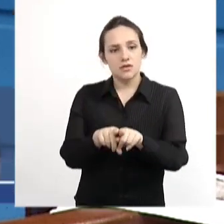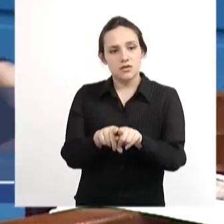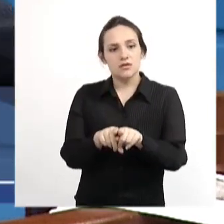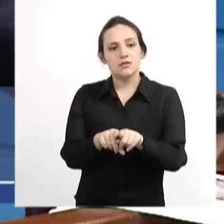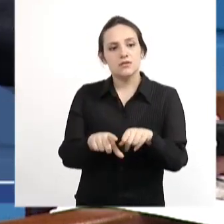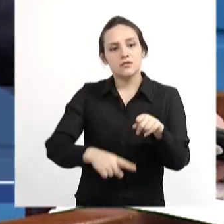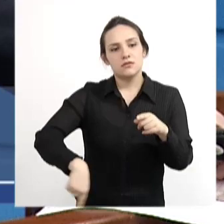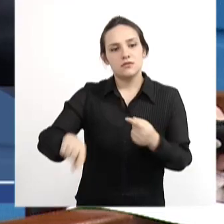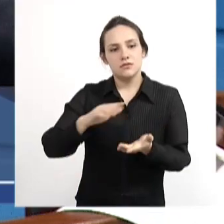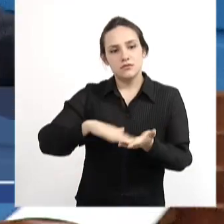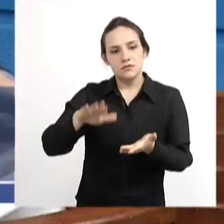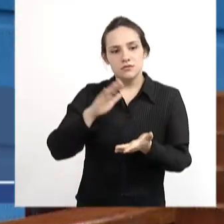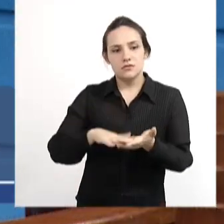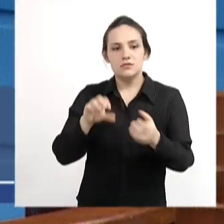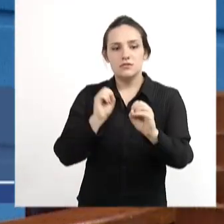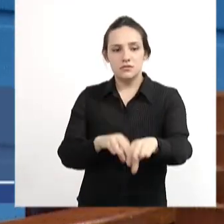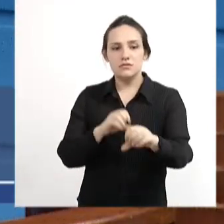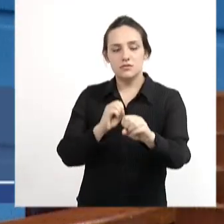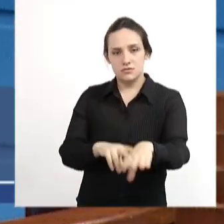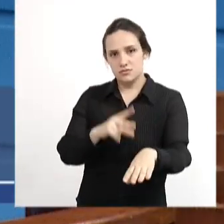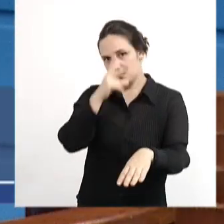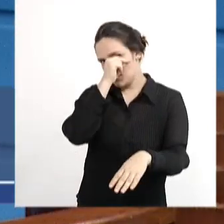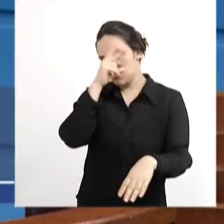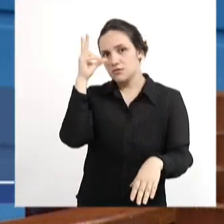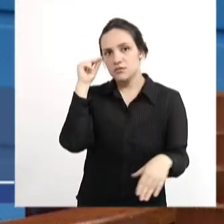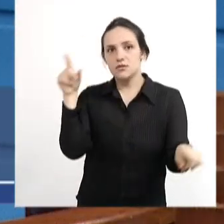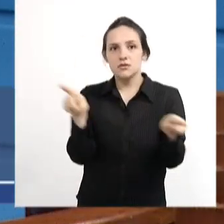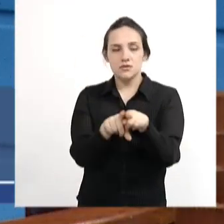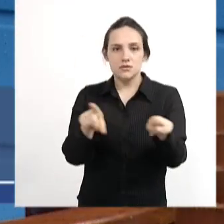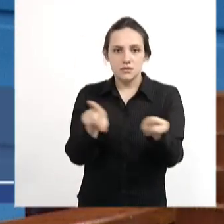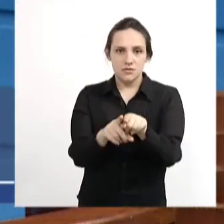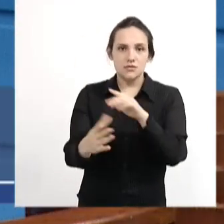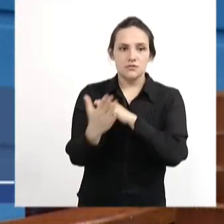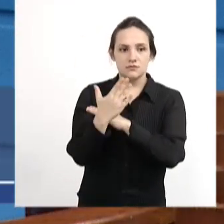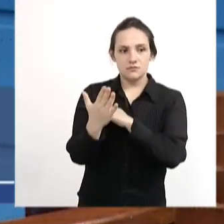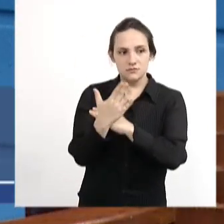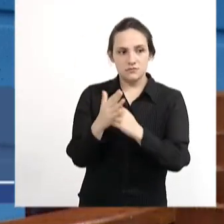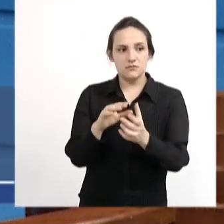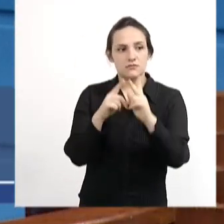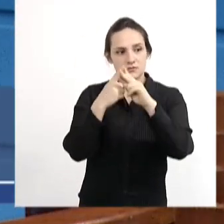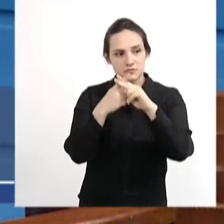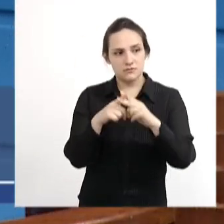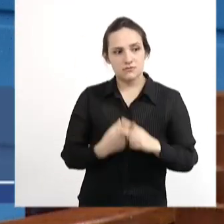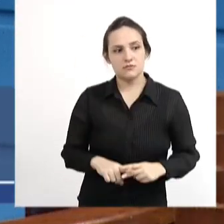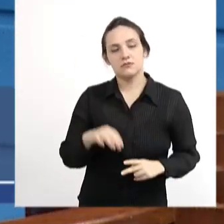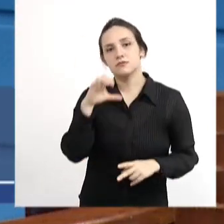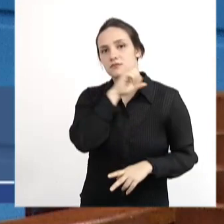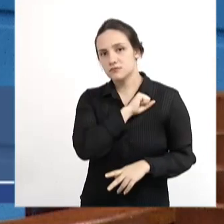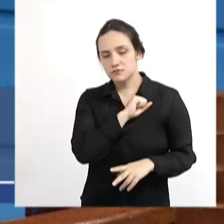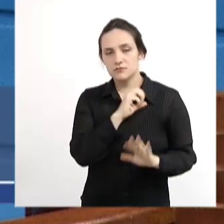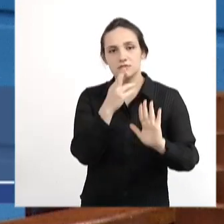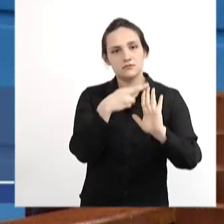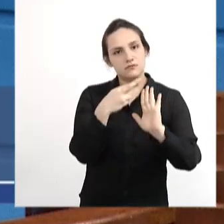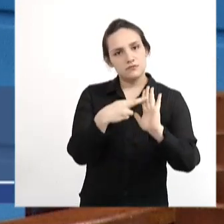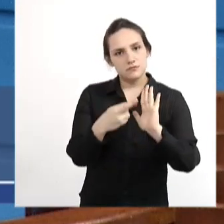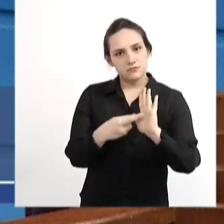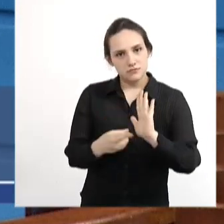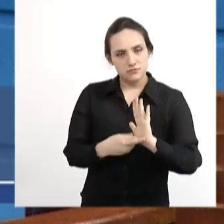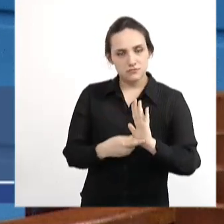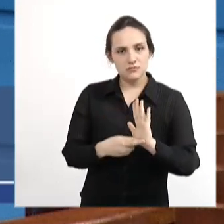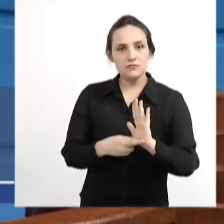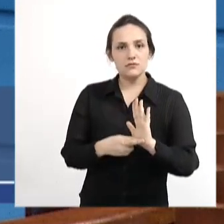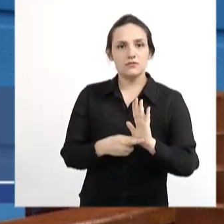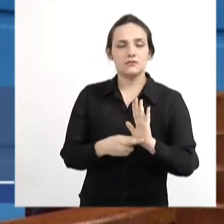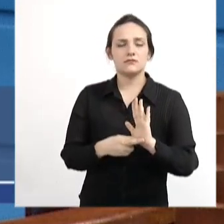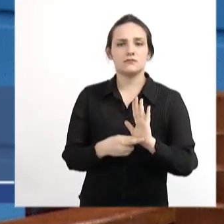da Secretaria Municipal de Educação de Campo Grande para que regularize o mais rápido possível esta